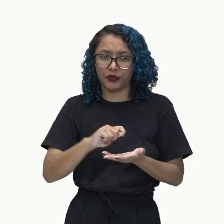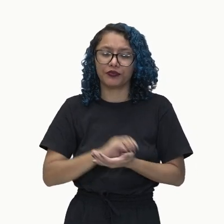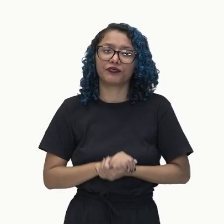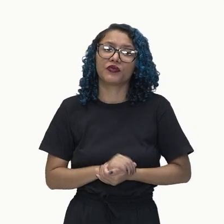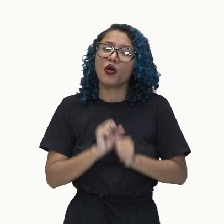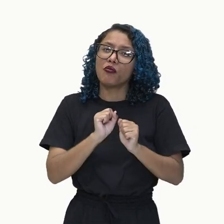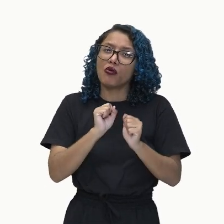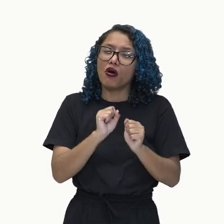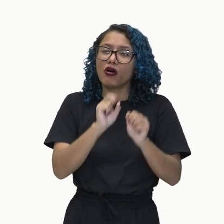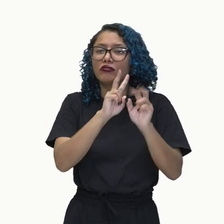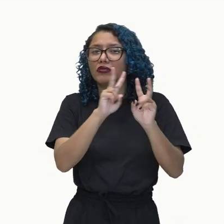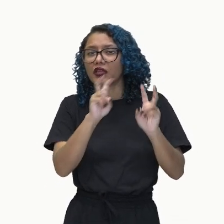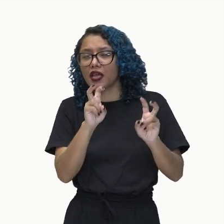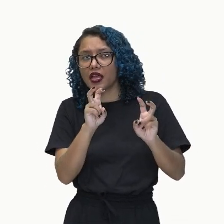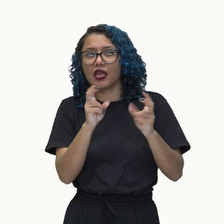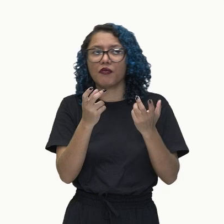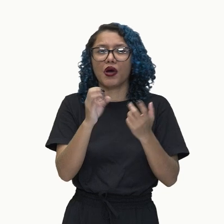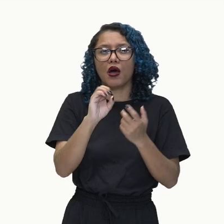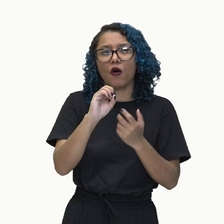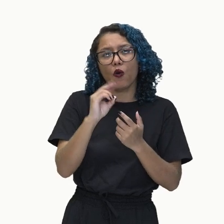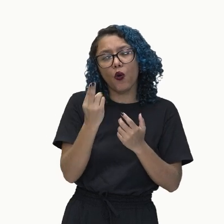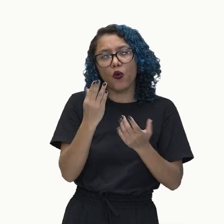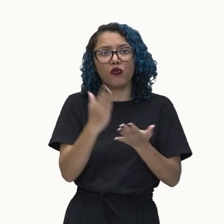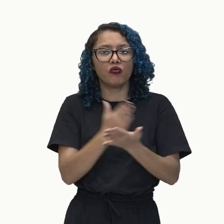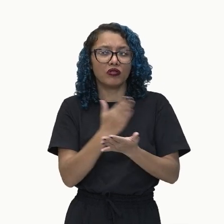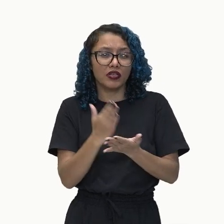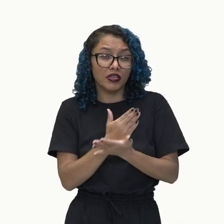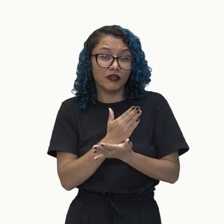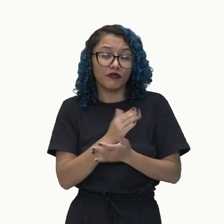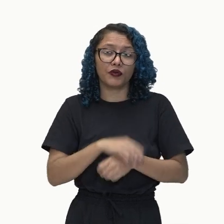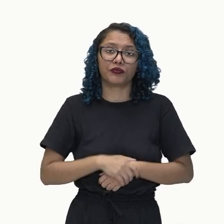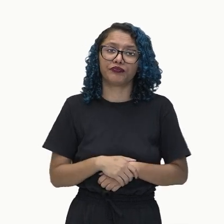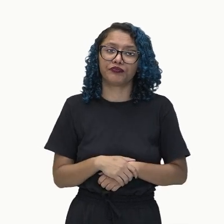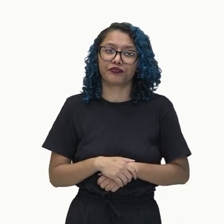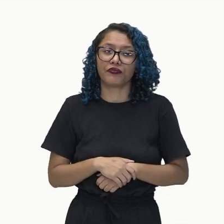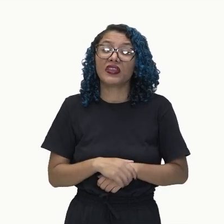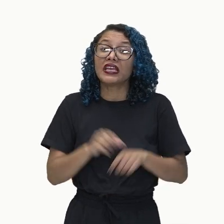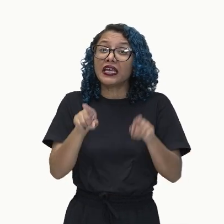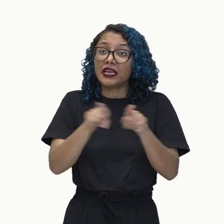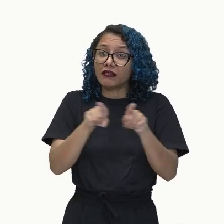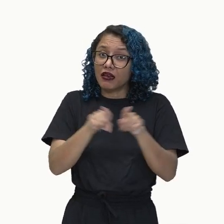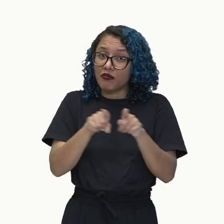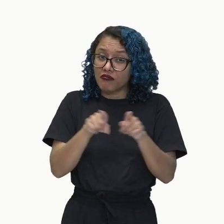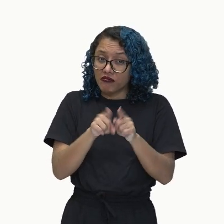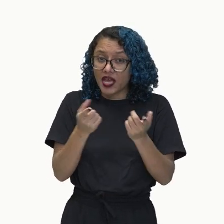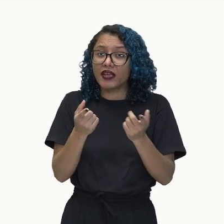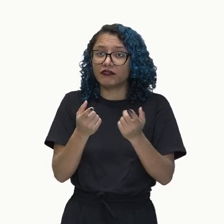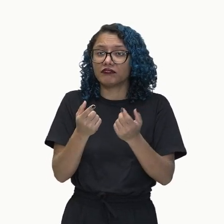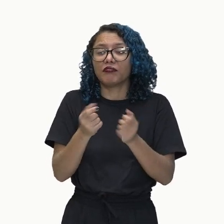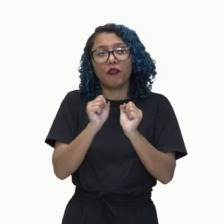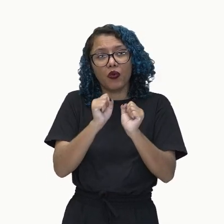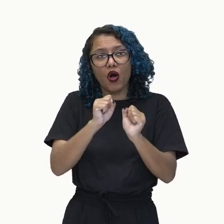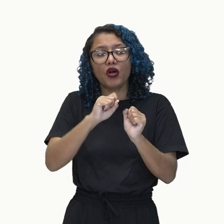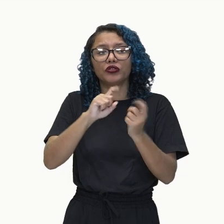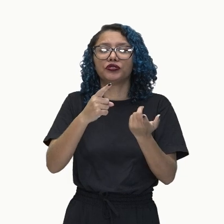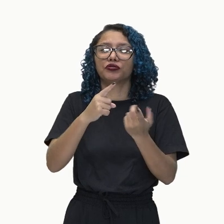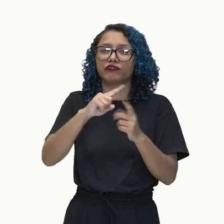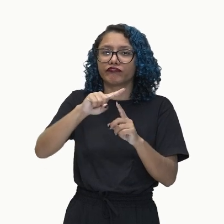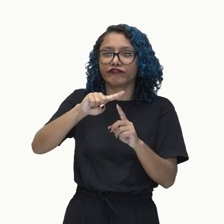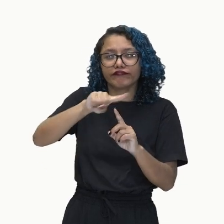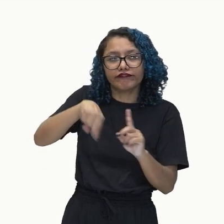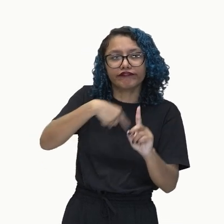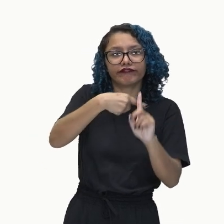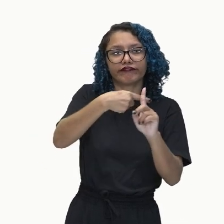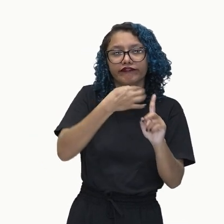de um assunto específico, como a gente falou. Não obstante, na resenha crítica há espaço para que o autor apresente teses sobre um assunto